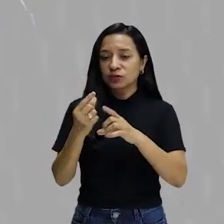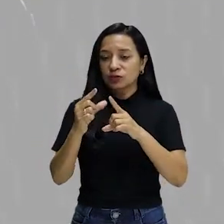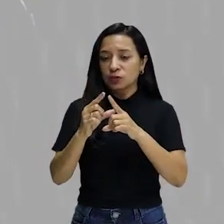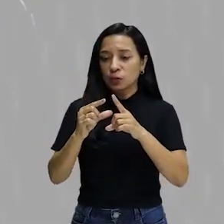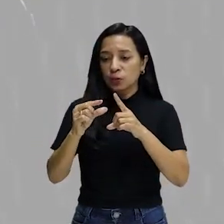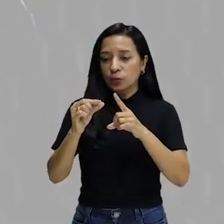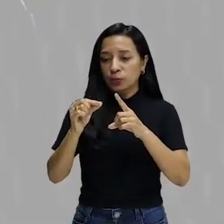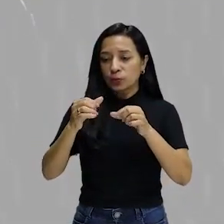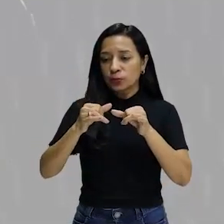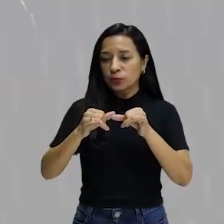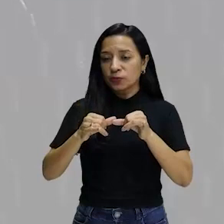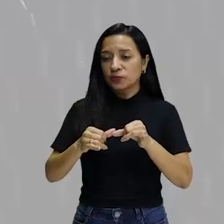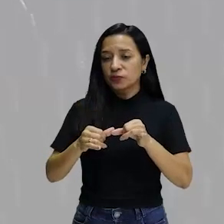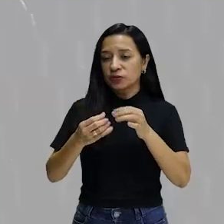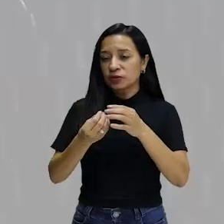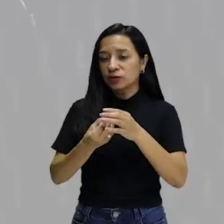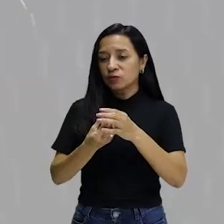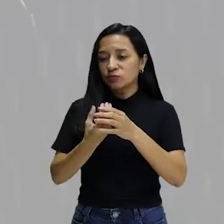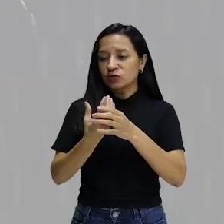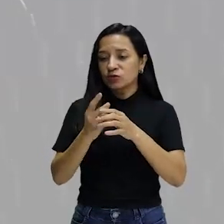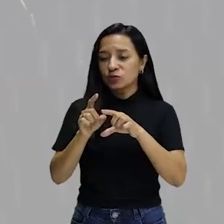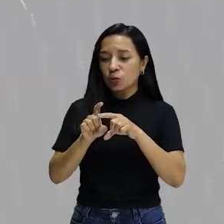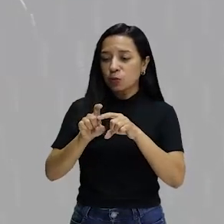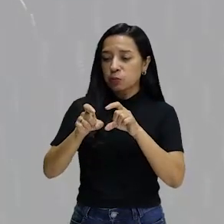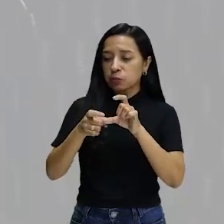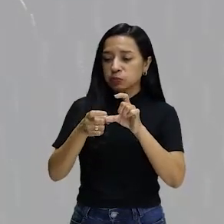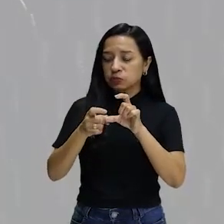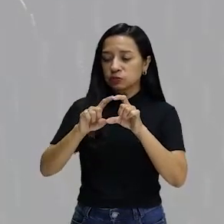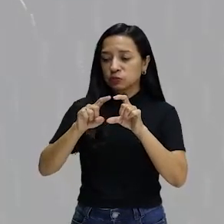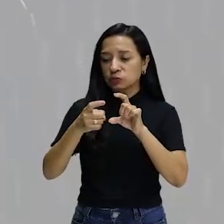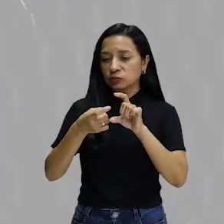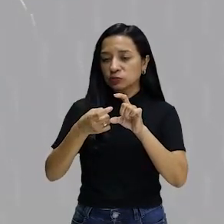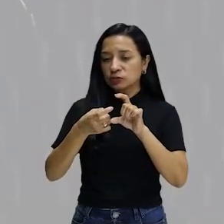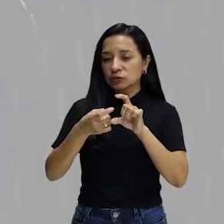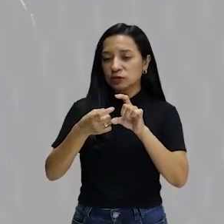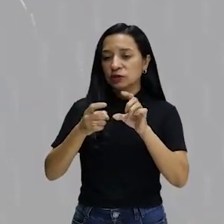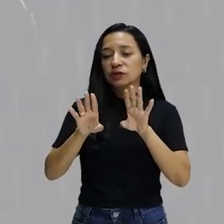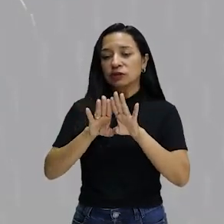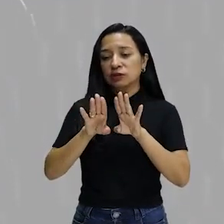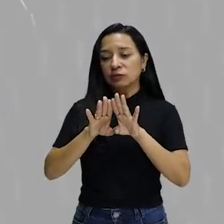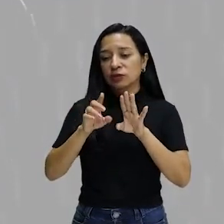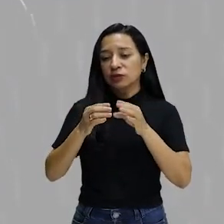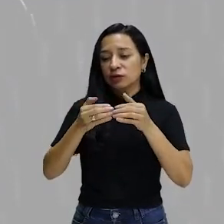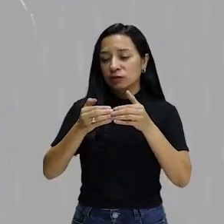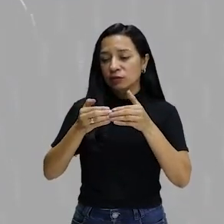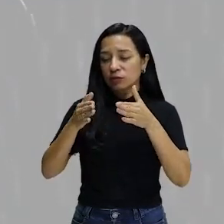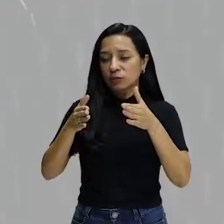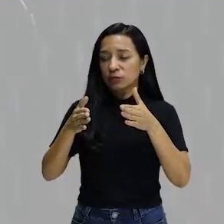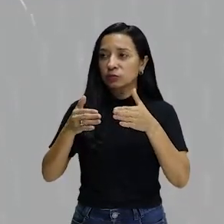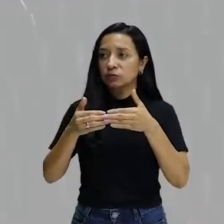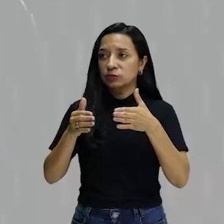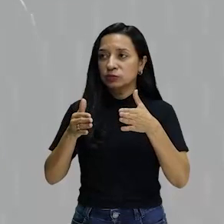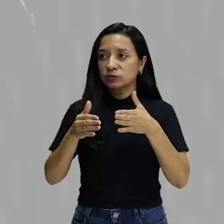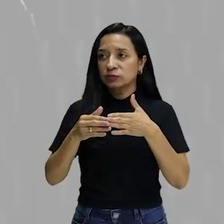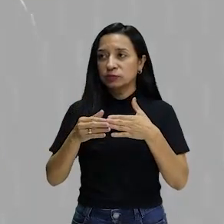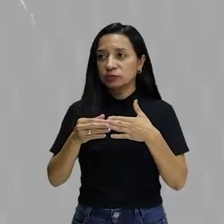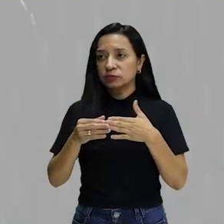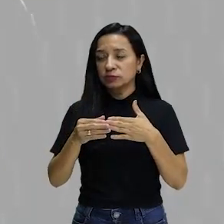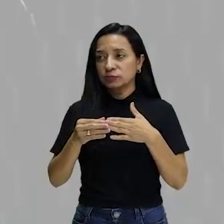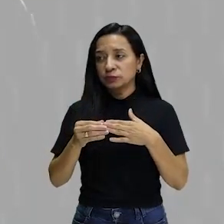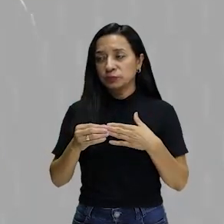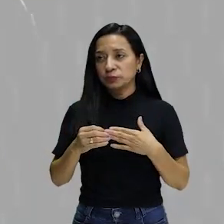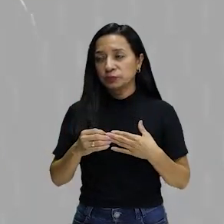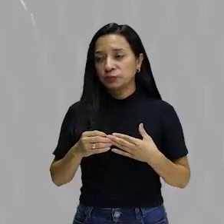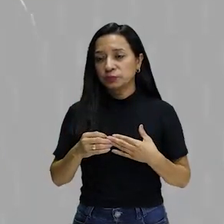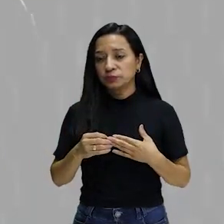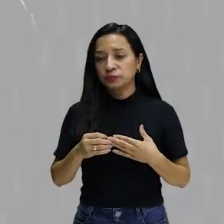ficam cheinhas, elas ficam mais curvas e elas vão propiciar também a abertura do ostíolo, que é essa abertura que tem nos